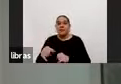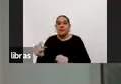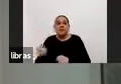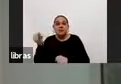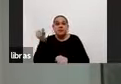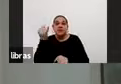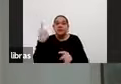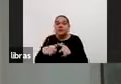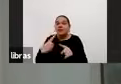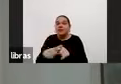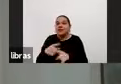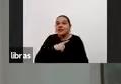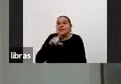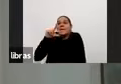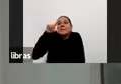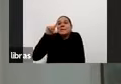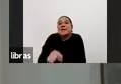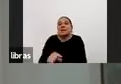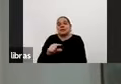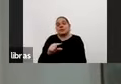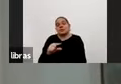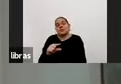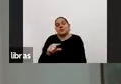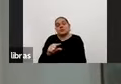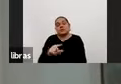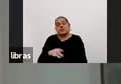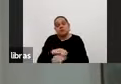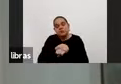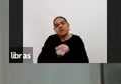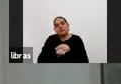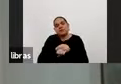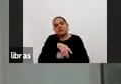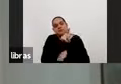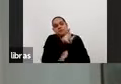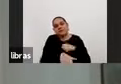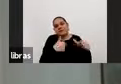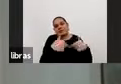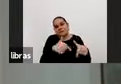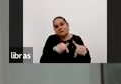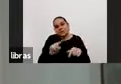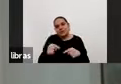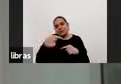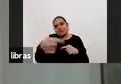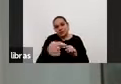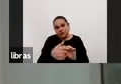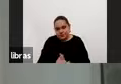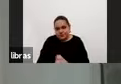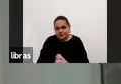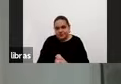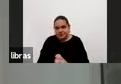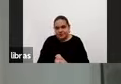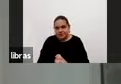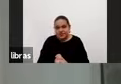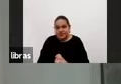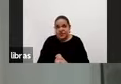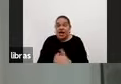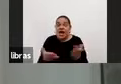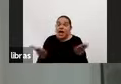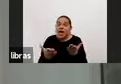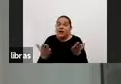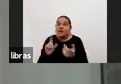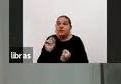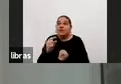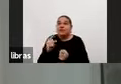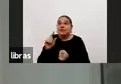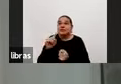garante minimamente uma estabilidade para o trabalhador no período seguinte. A grande questão que está posta para nós é o depois, né? E aí? Nós temos